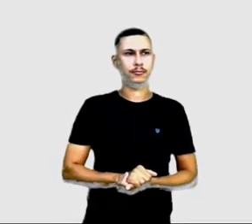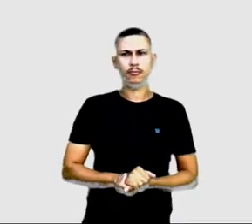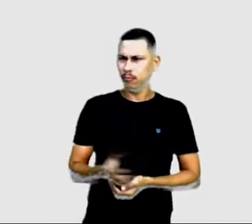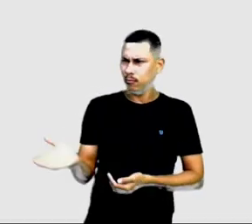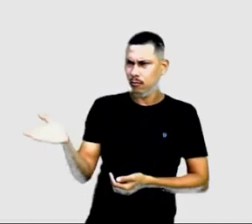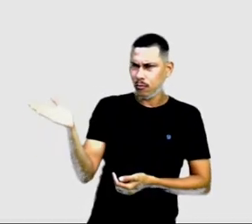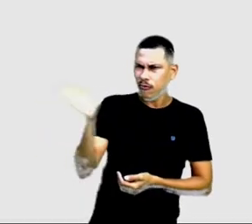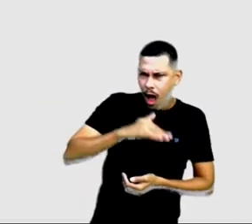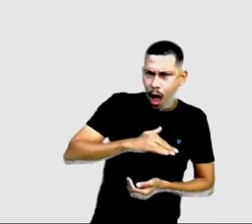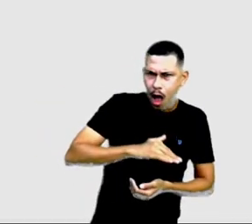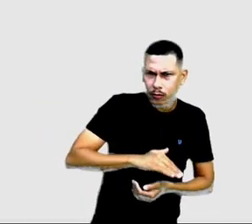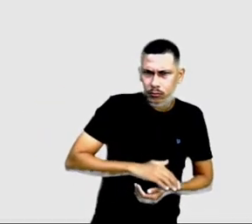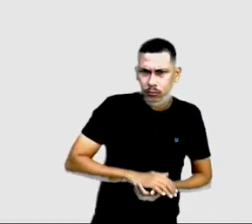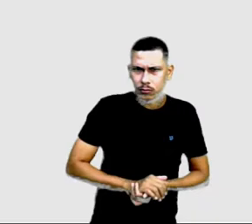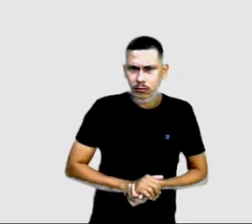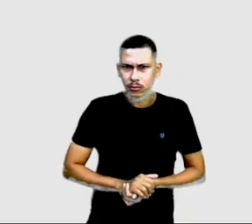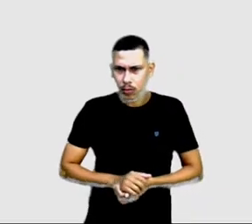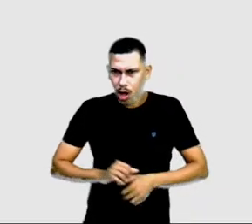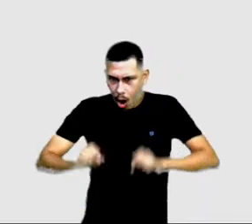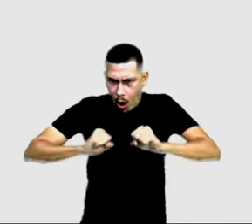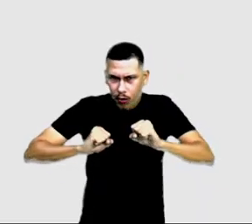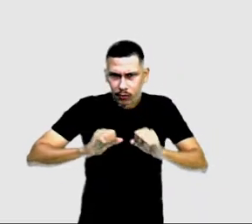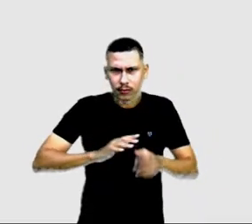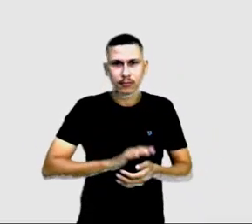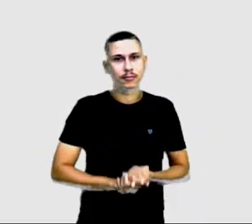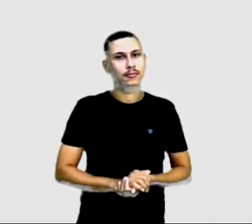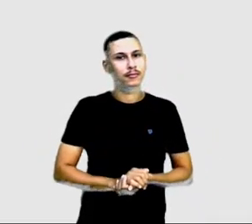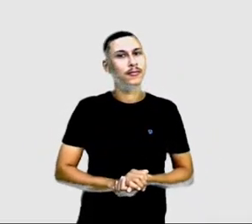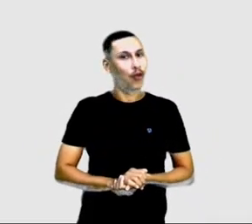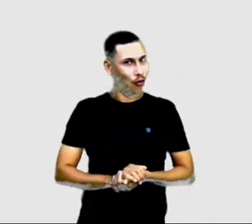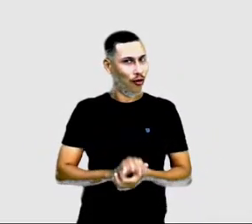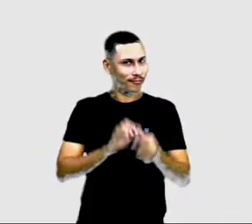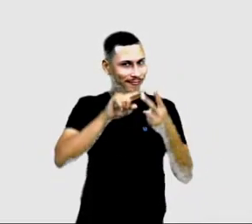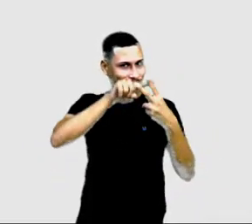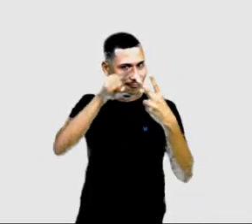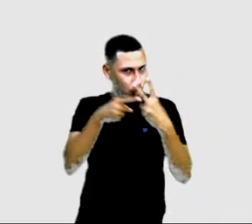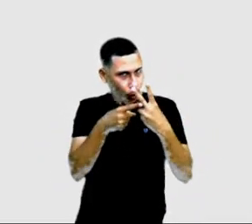Vamos, corram. Então, vamos aí, corram,